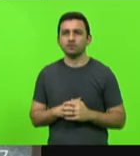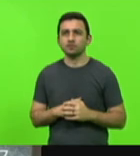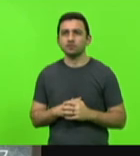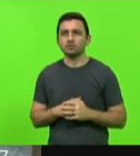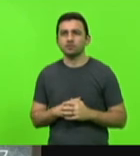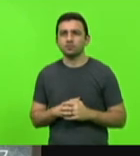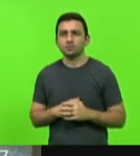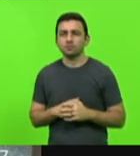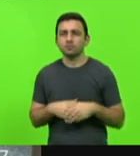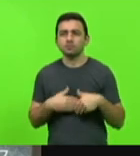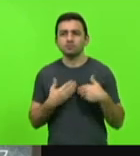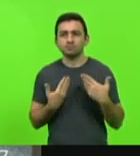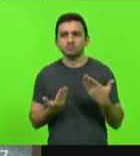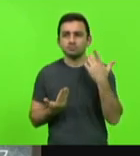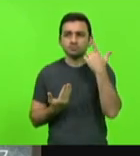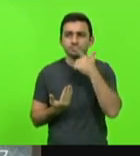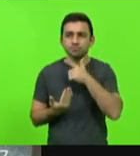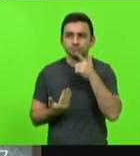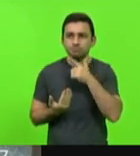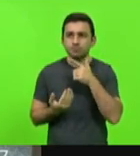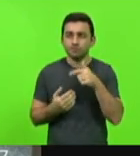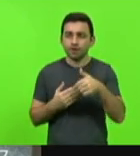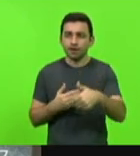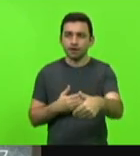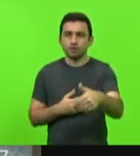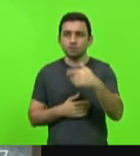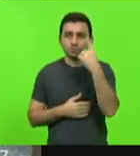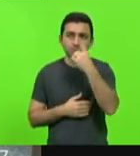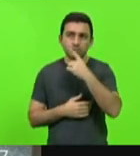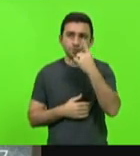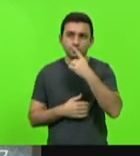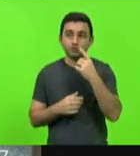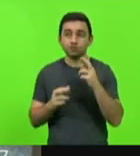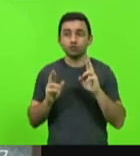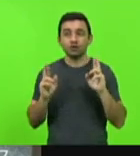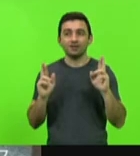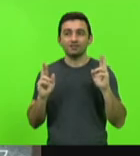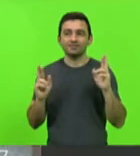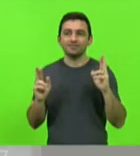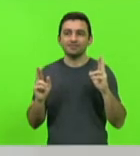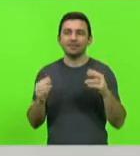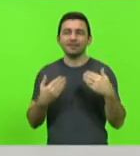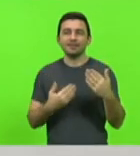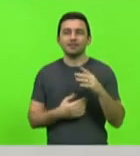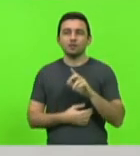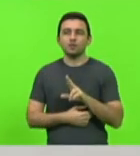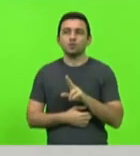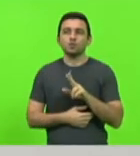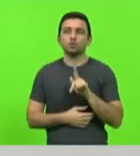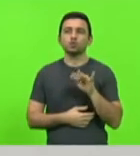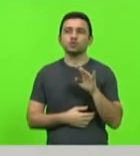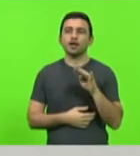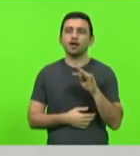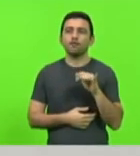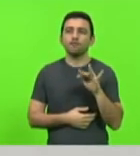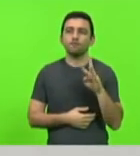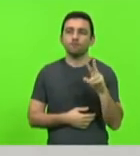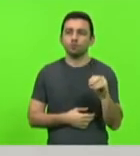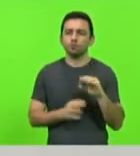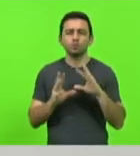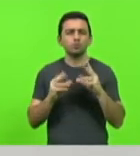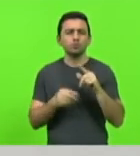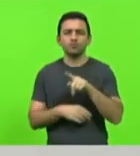nessa contenda agora, nesse próximo domingo. Então, toda a sorte... Gustavo, você está ouvindo, todos os